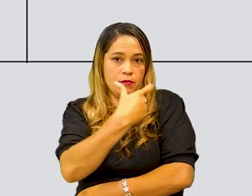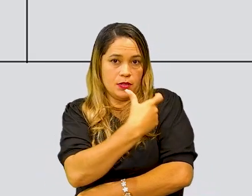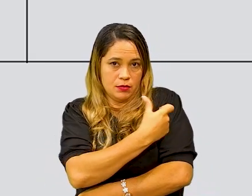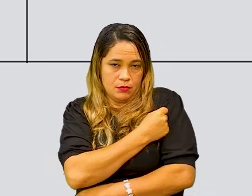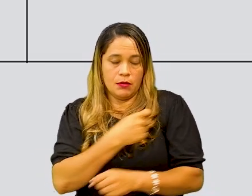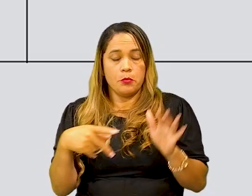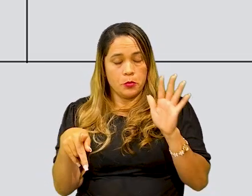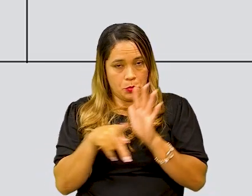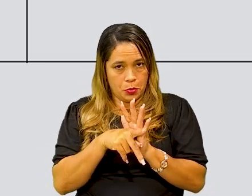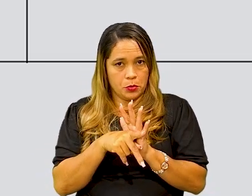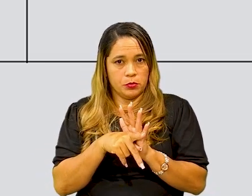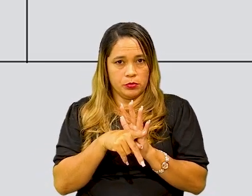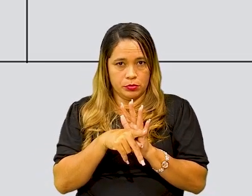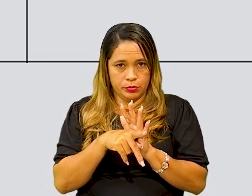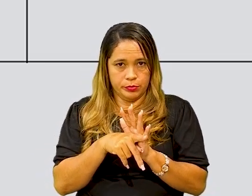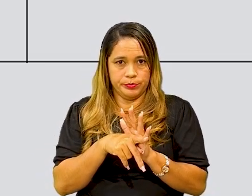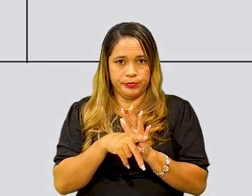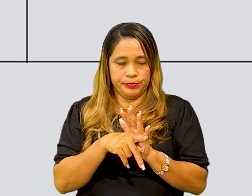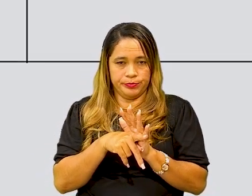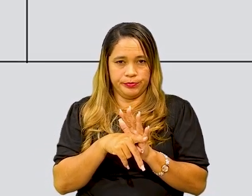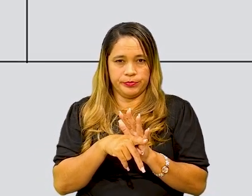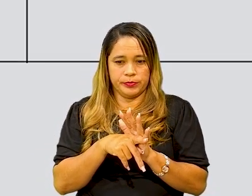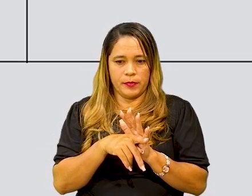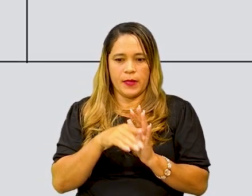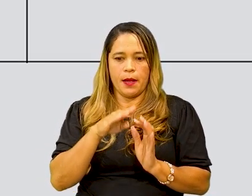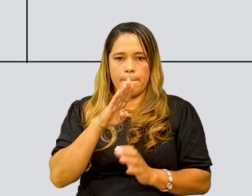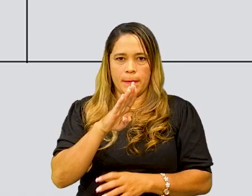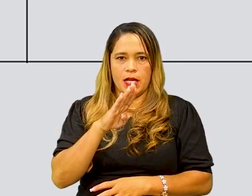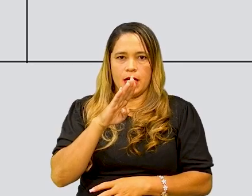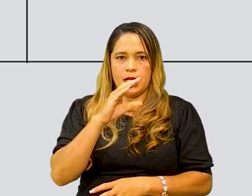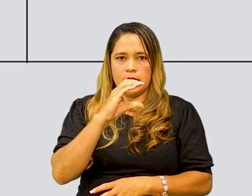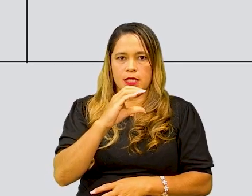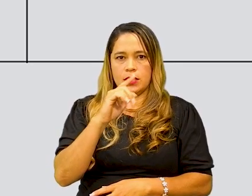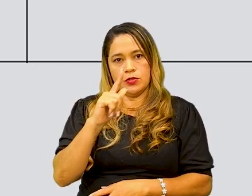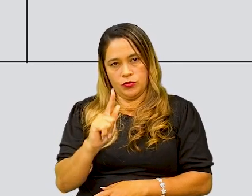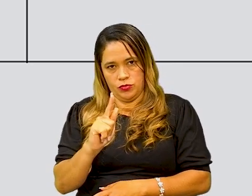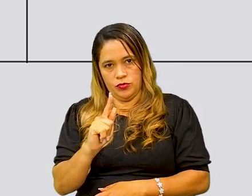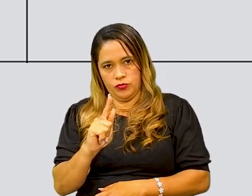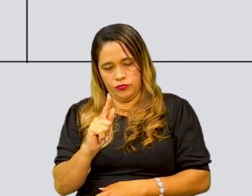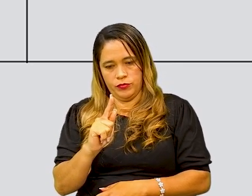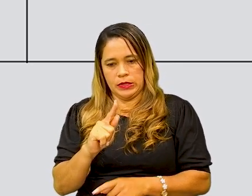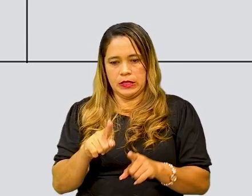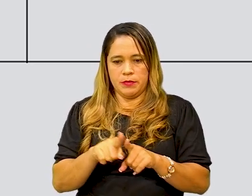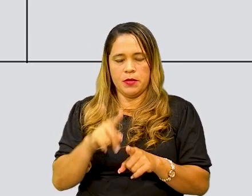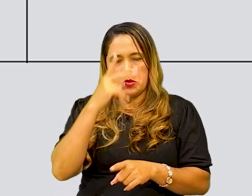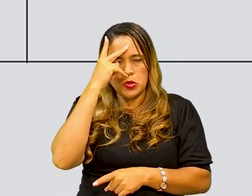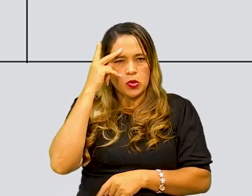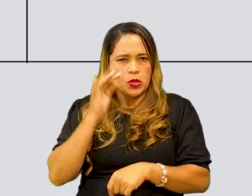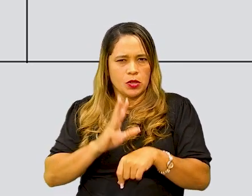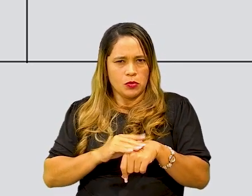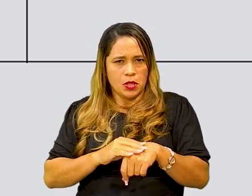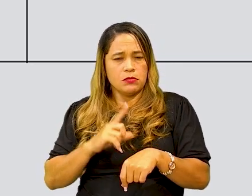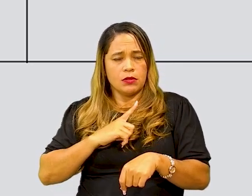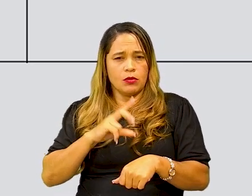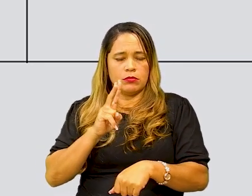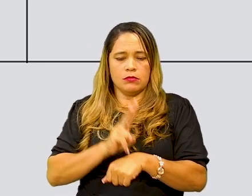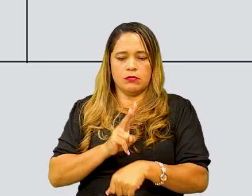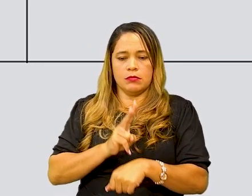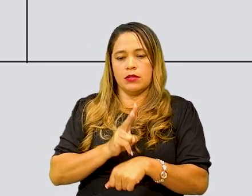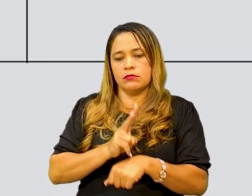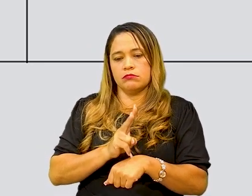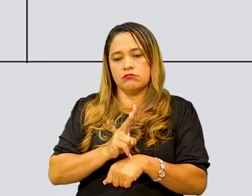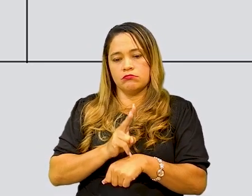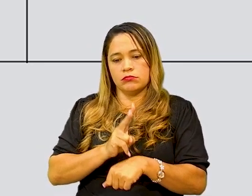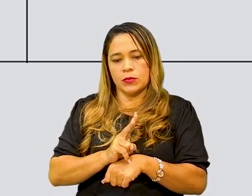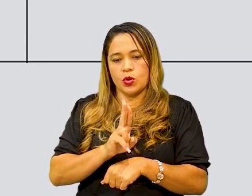para ela, ok? Que é a vacina chamada de BCG. E para as pessoas que já estão doentes, nós temos o tratamento, que é feito a partir de quê? Do